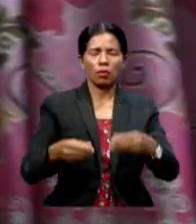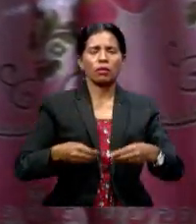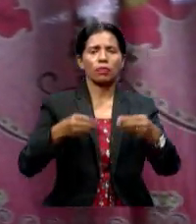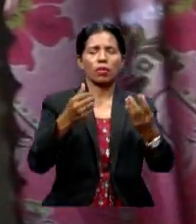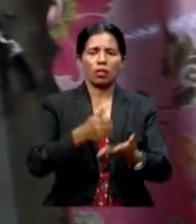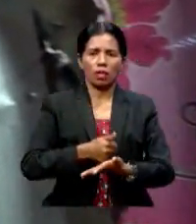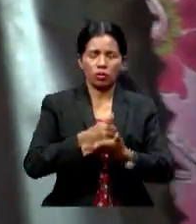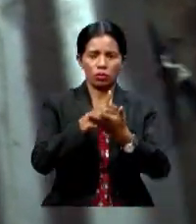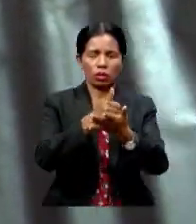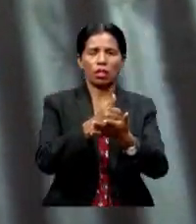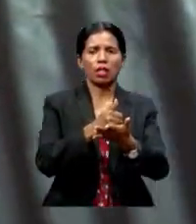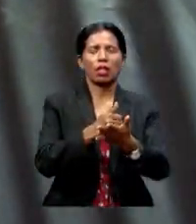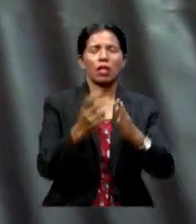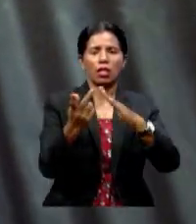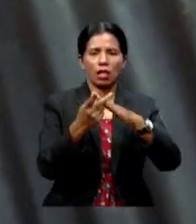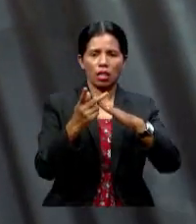nana, san